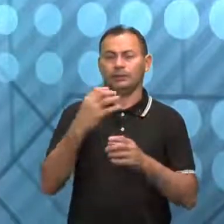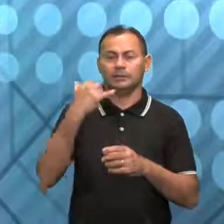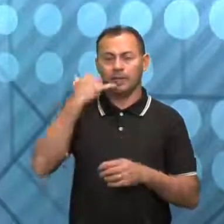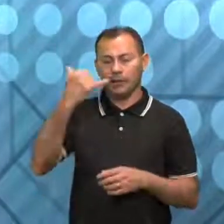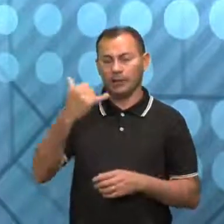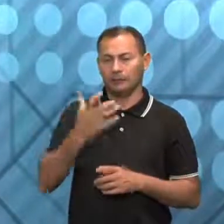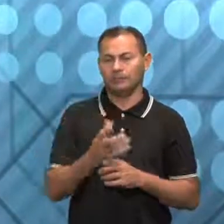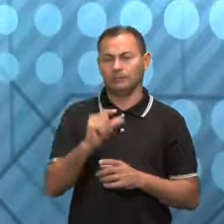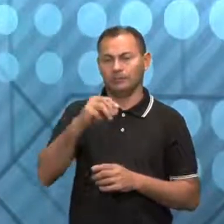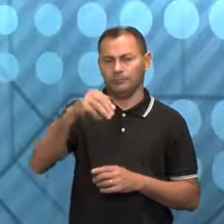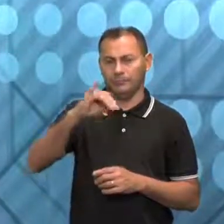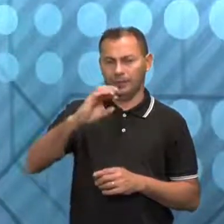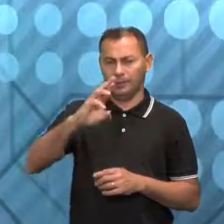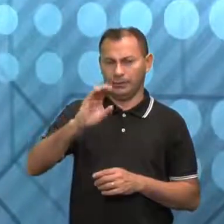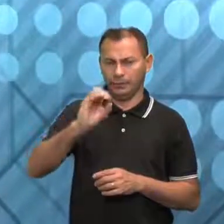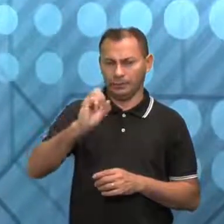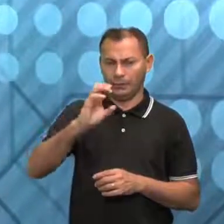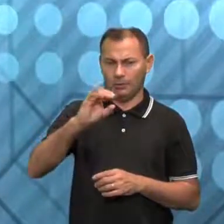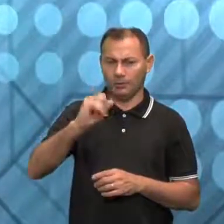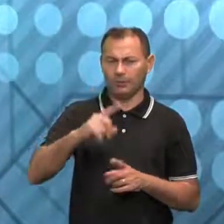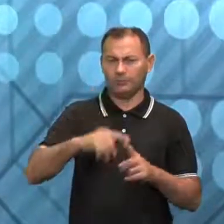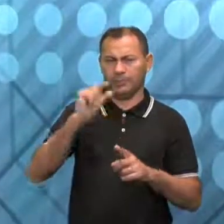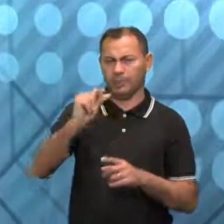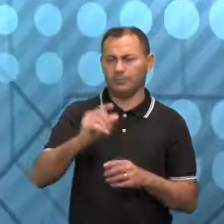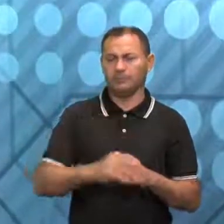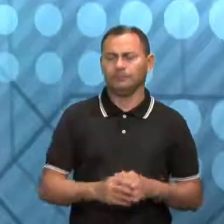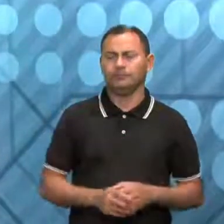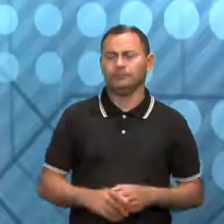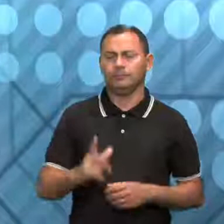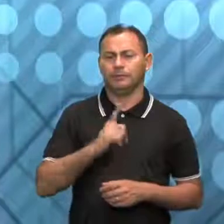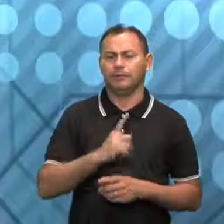celular, por exemplo, que são microscópicas, que são muito pequenas.